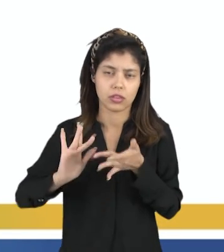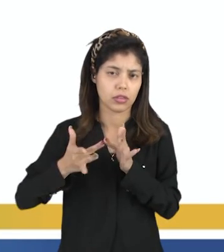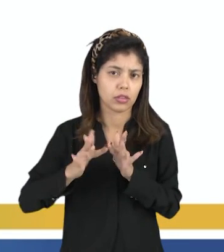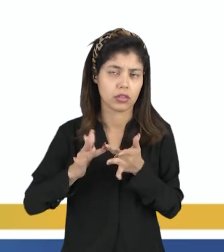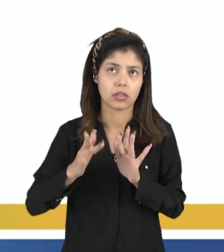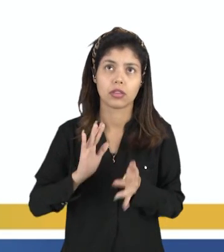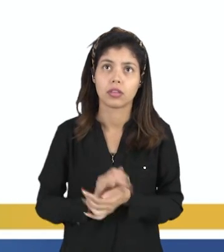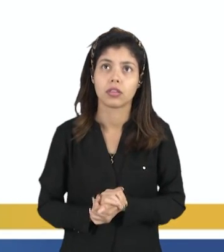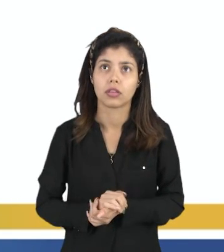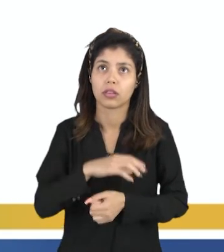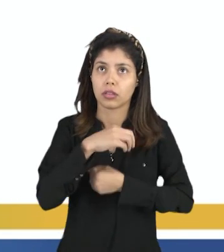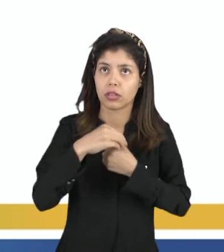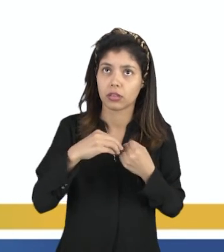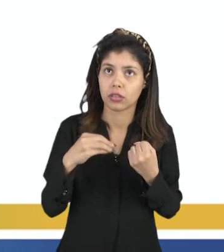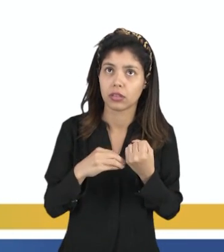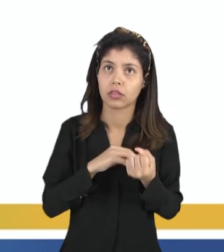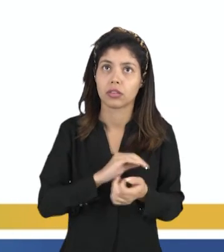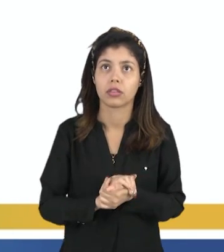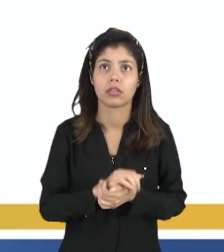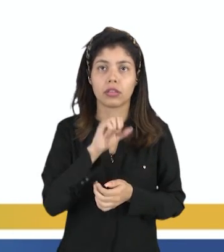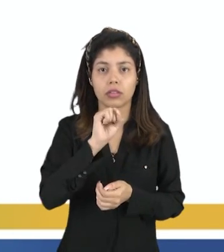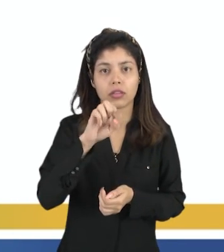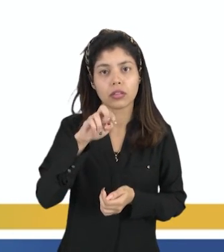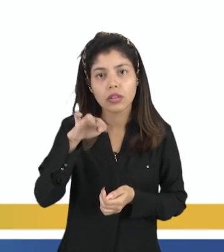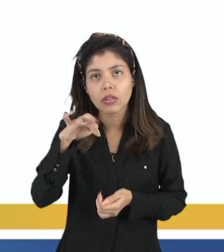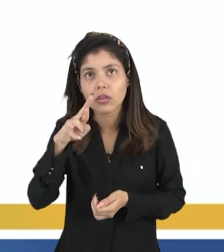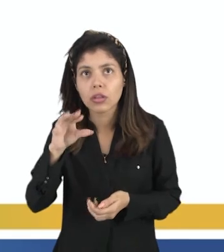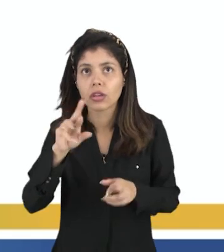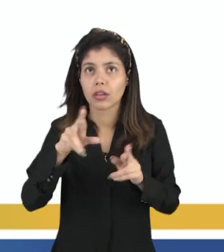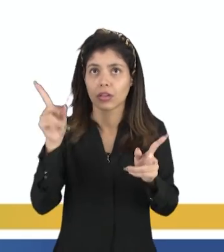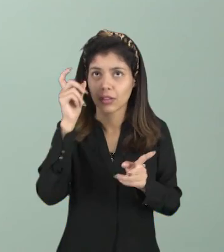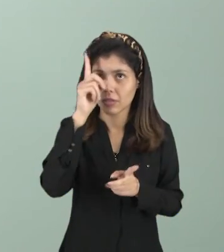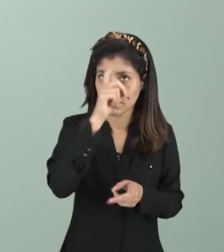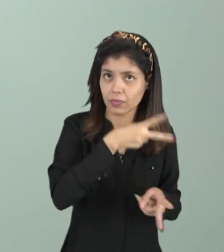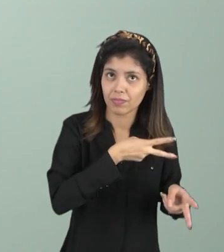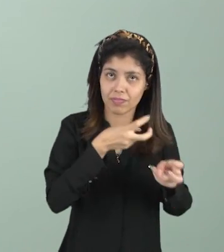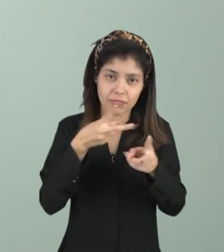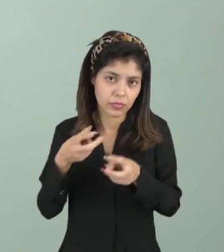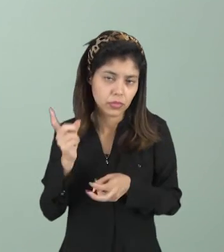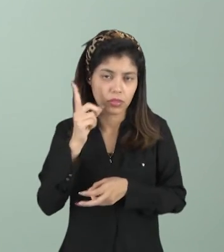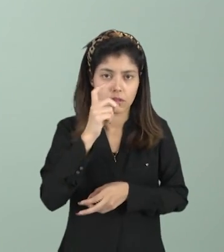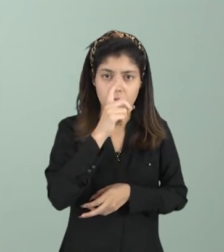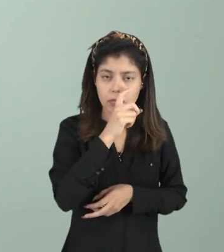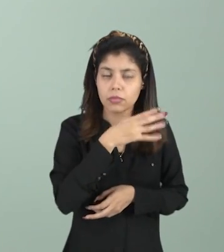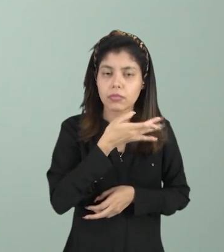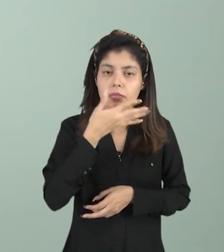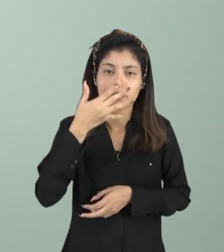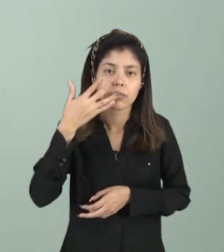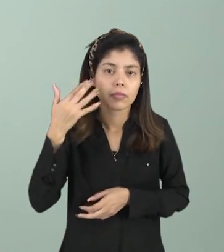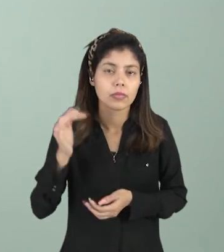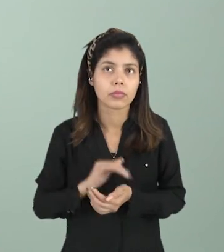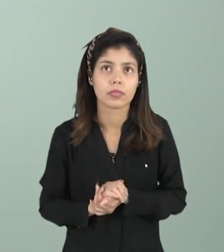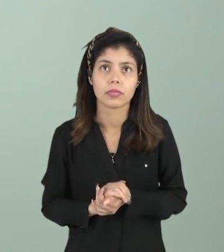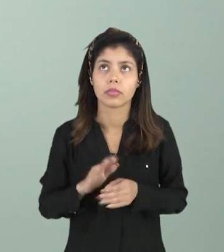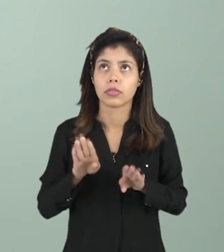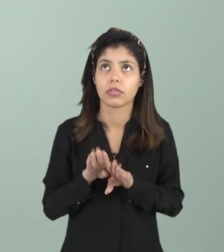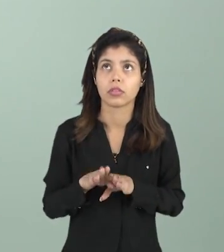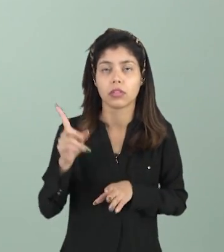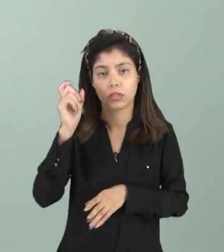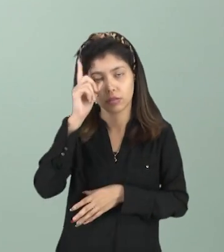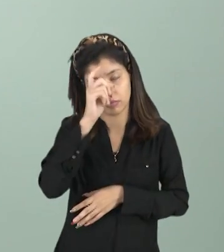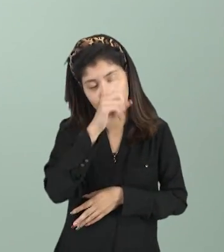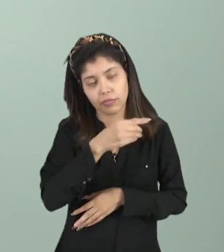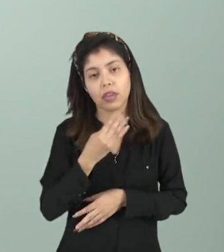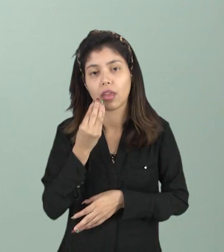dessas moléculas com os receptores sensoriais, o que dificulta na percepção de odor e também provoca a